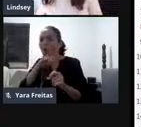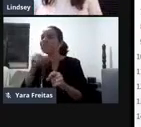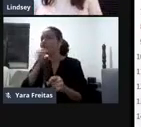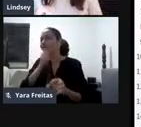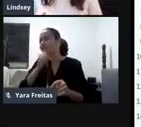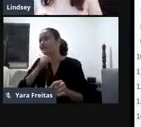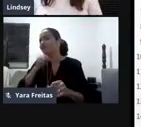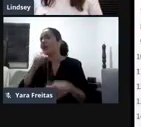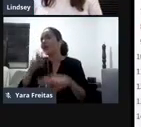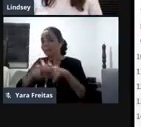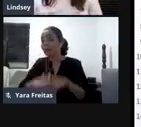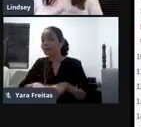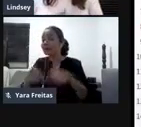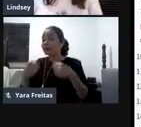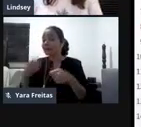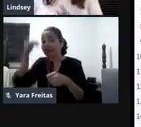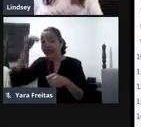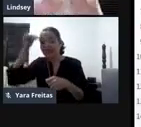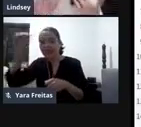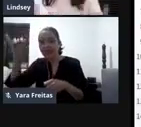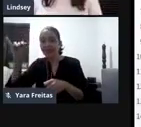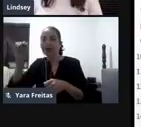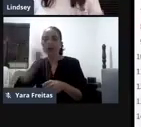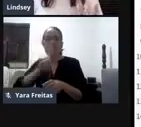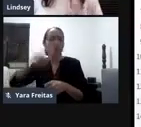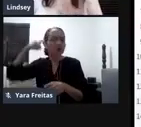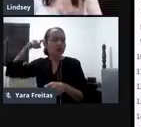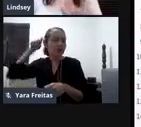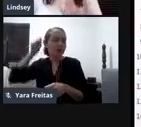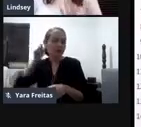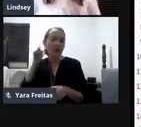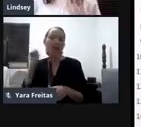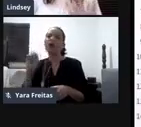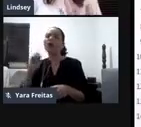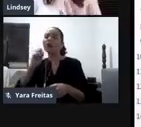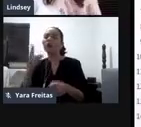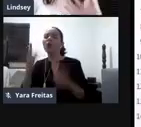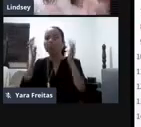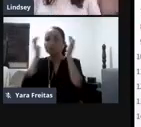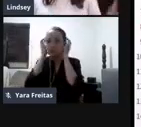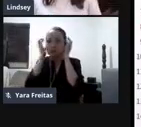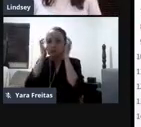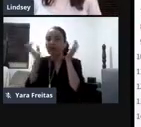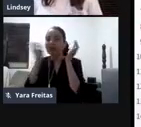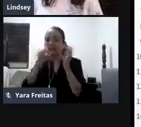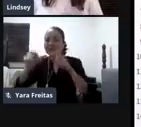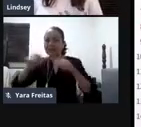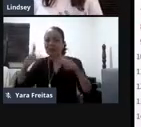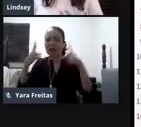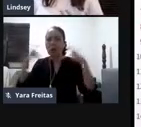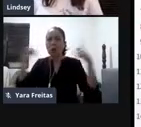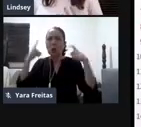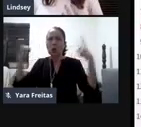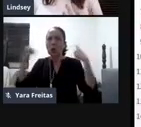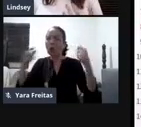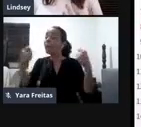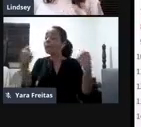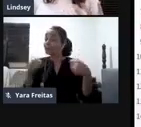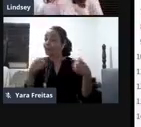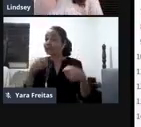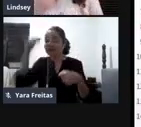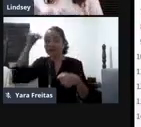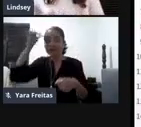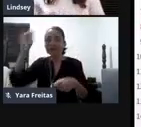prevenir a perda auditiva, né? Usar equipamentos de proteção individual se você trabalha num lugar muito ruidoso,